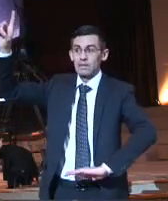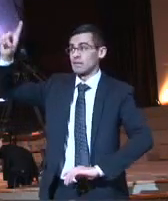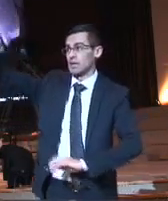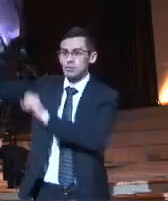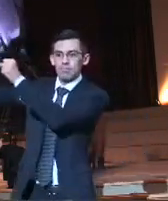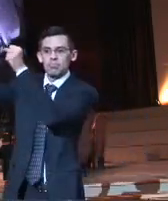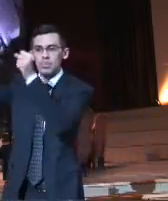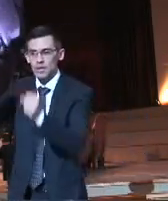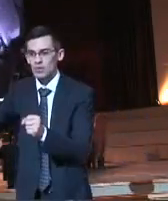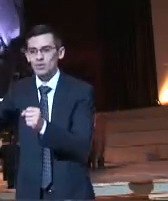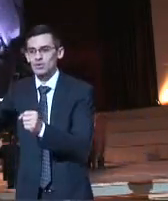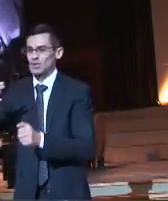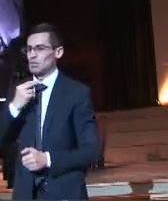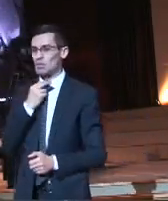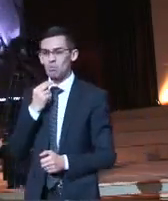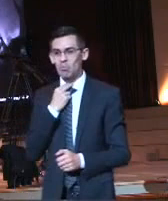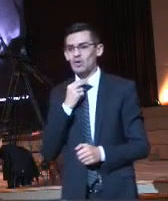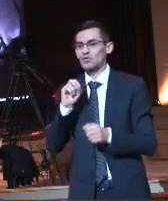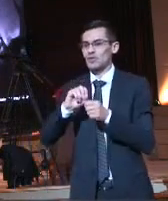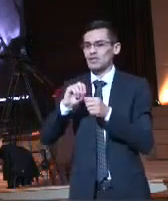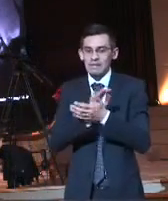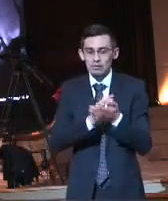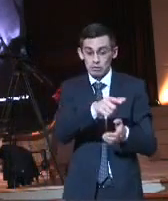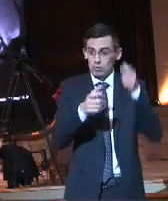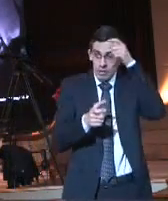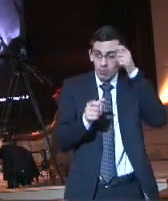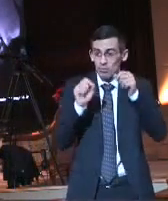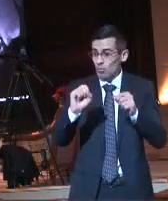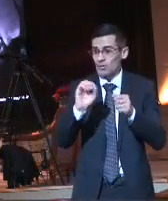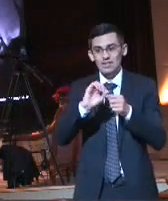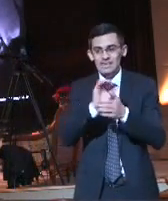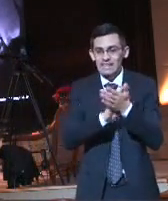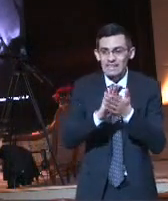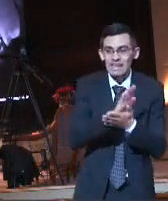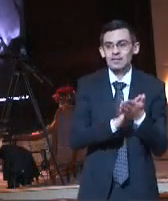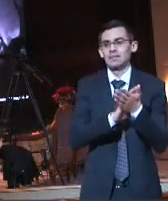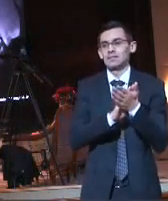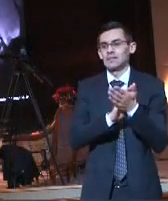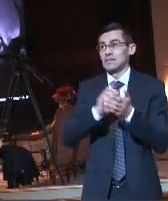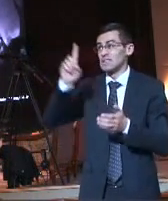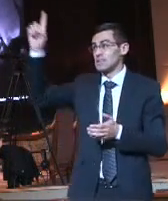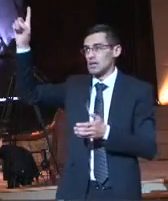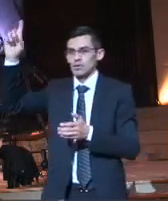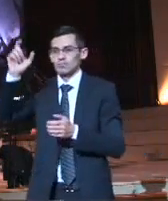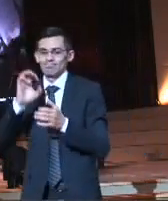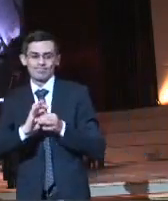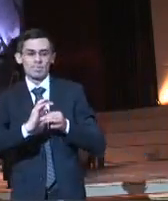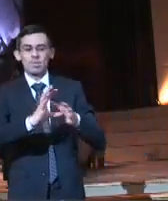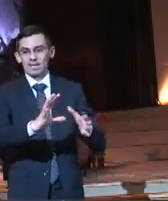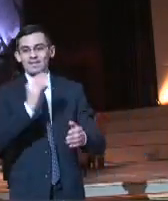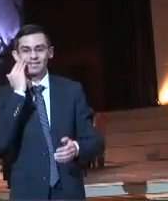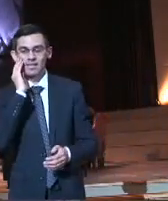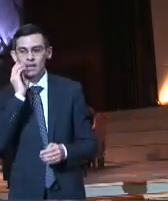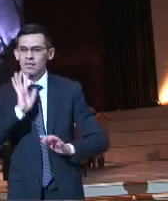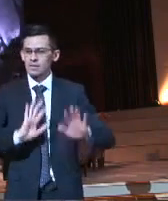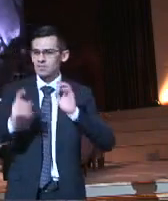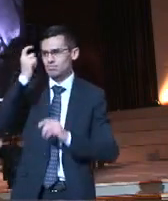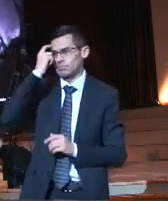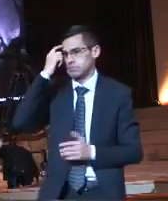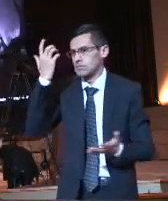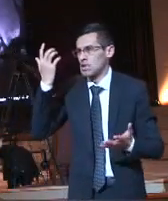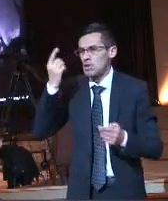Todo-Poderoso, Ele não pode fazer, Satanás não pode fazer nada se Deus não permitir. Então, às vezes a gente fica perguntando, por que é que